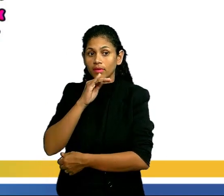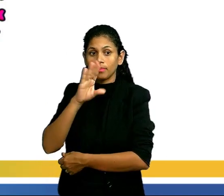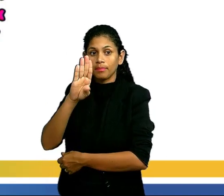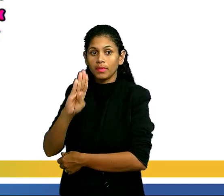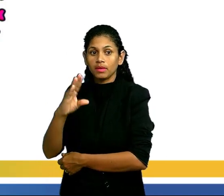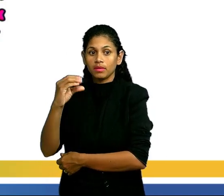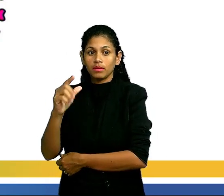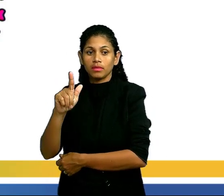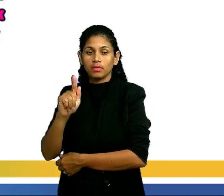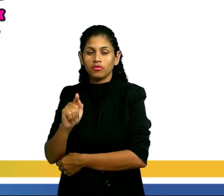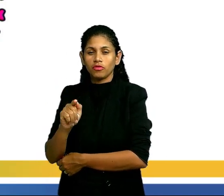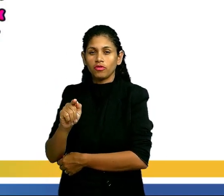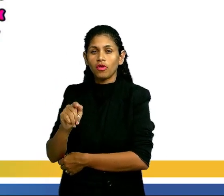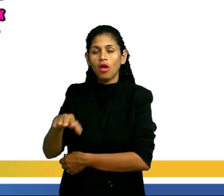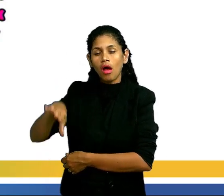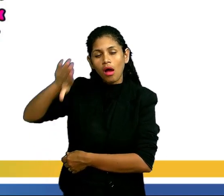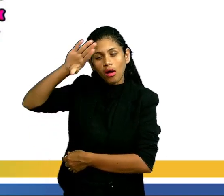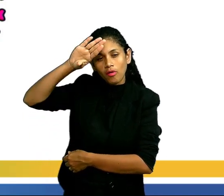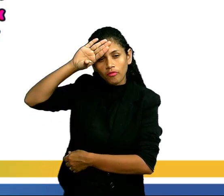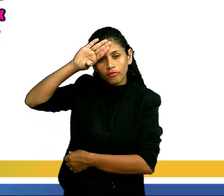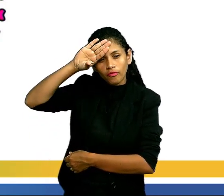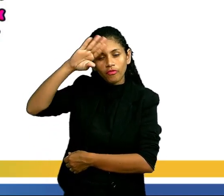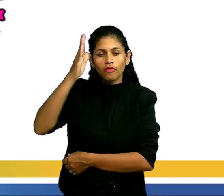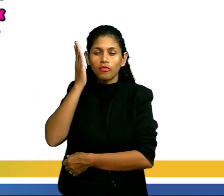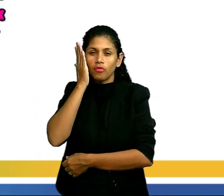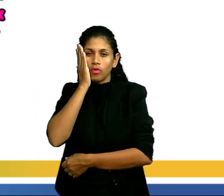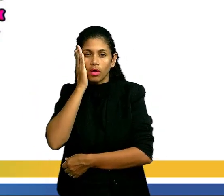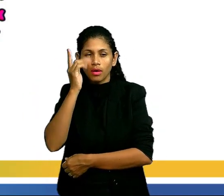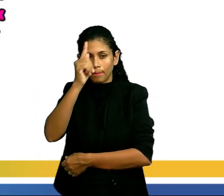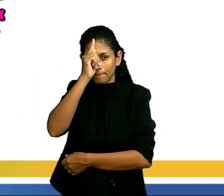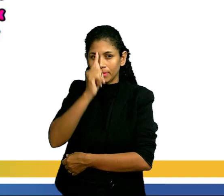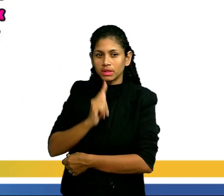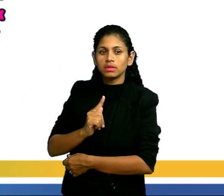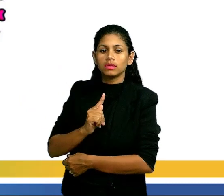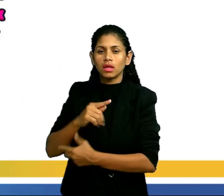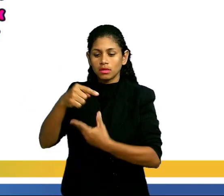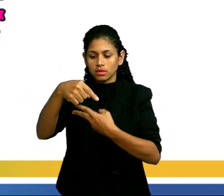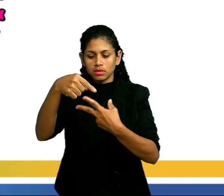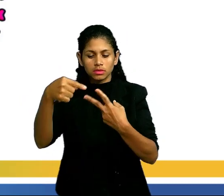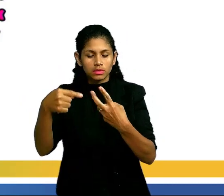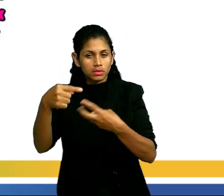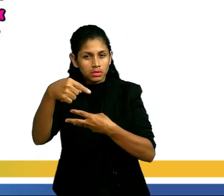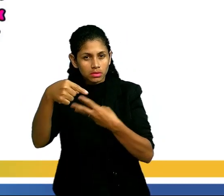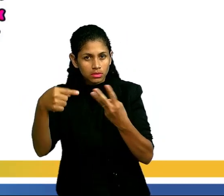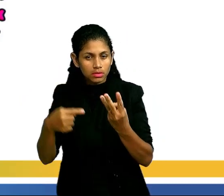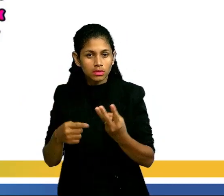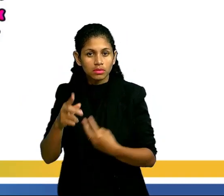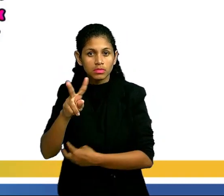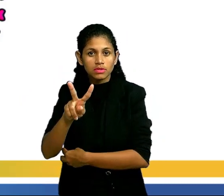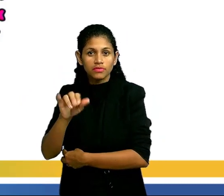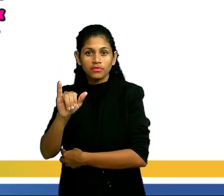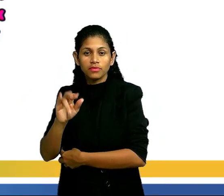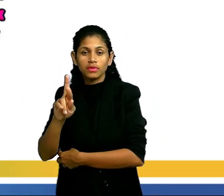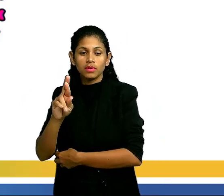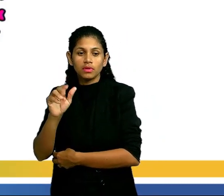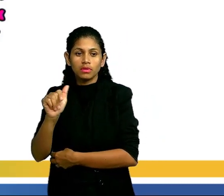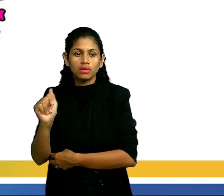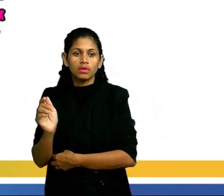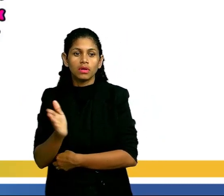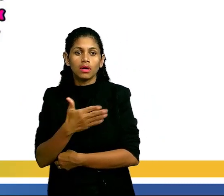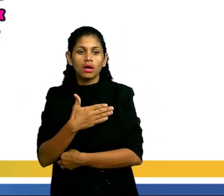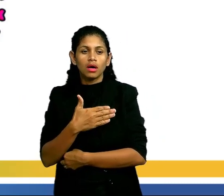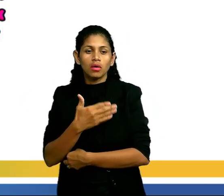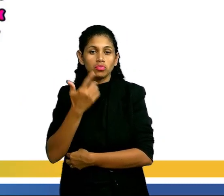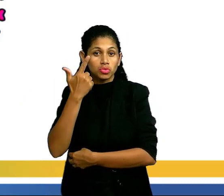né? Febre amarela, tríplice viral, catapora e a vacina para herpes, tá? São exemplos aí